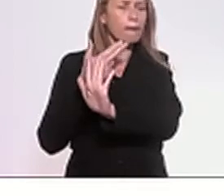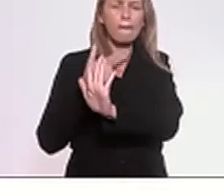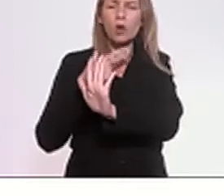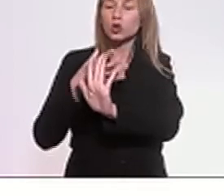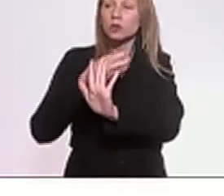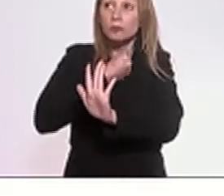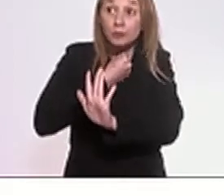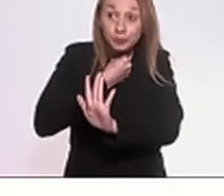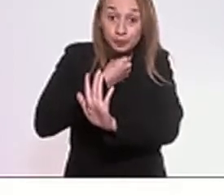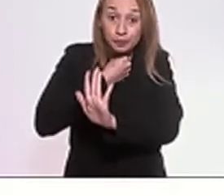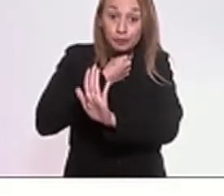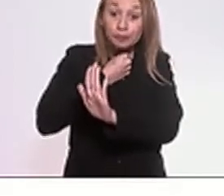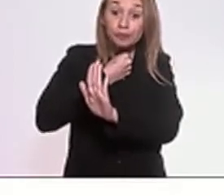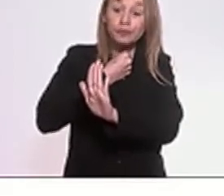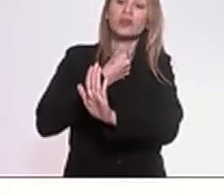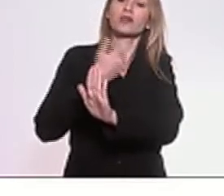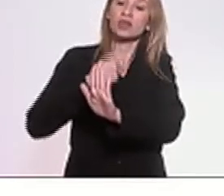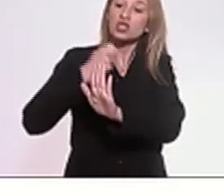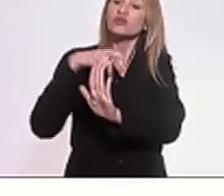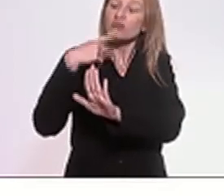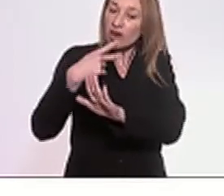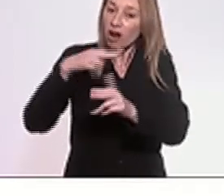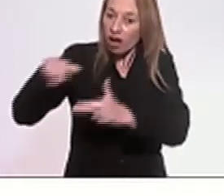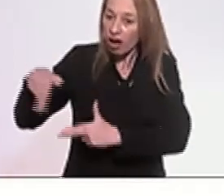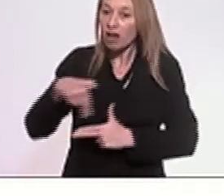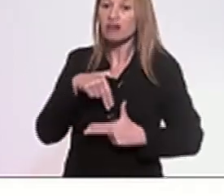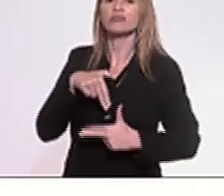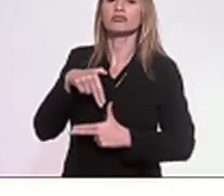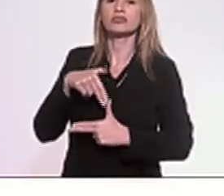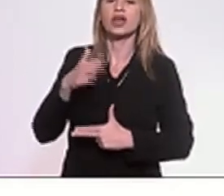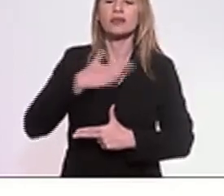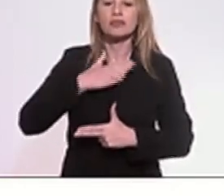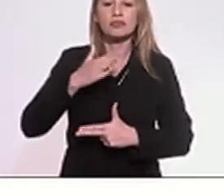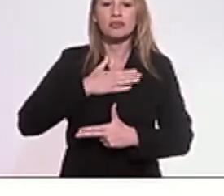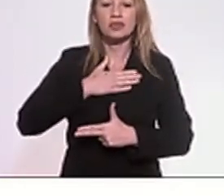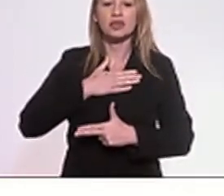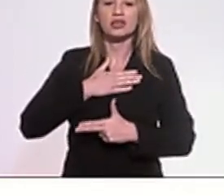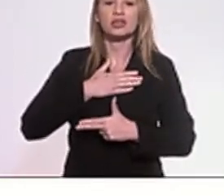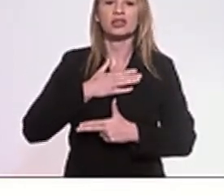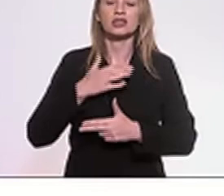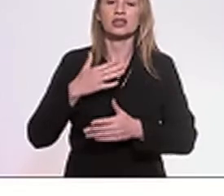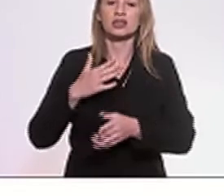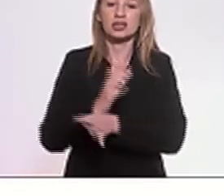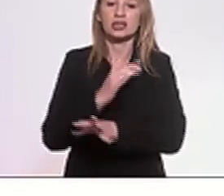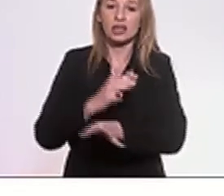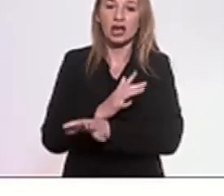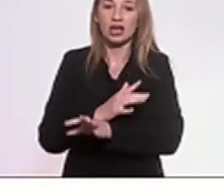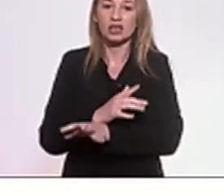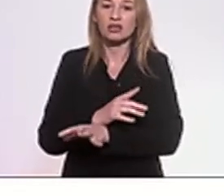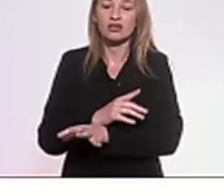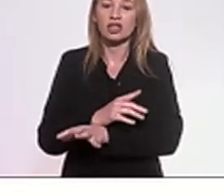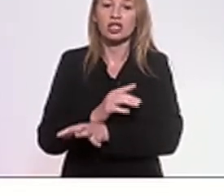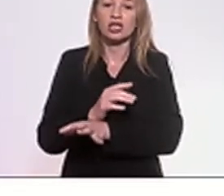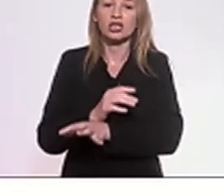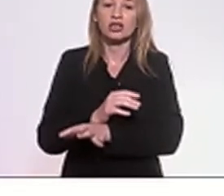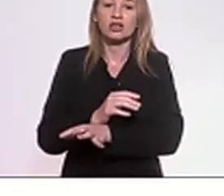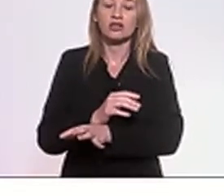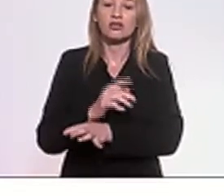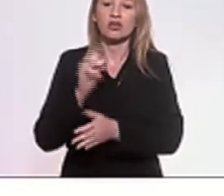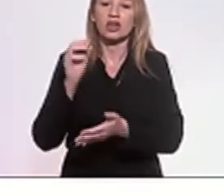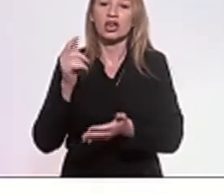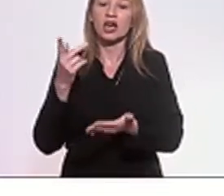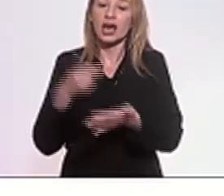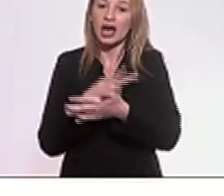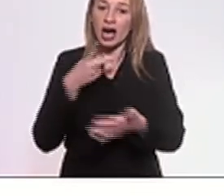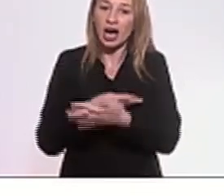na tribuna, este representante da minha região fez uma injustiça, não com o deputado Bruno Dauari, mas com